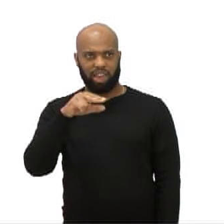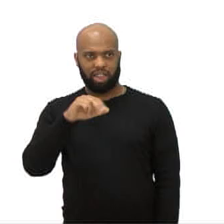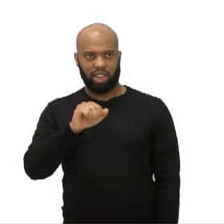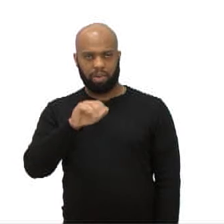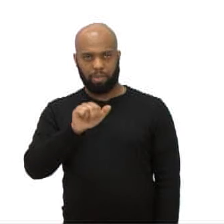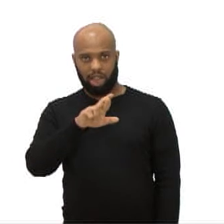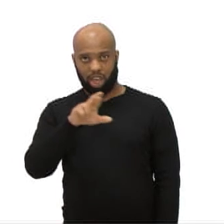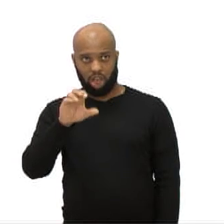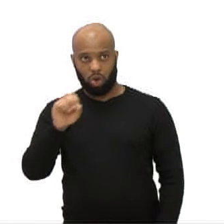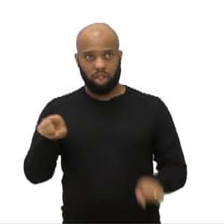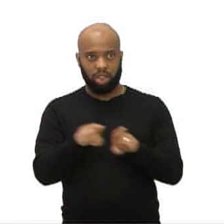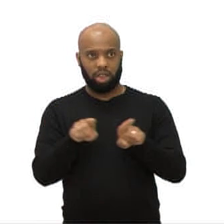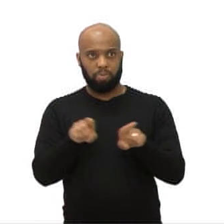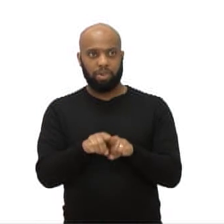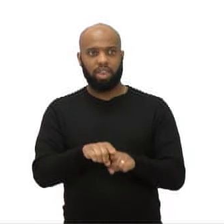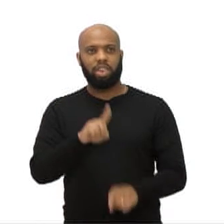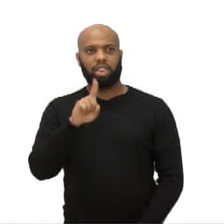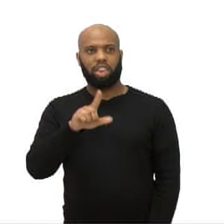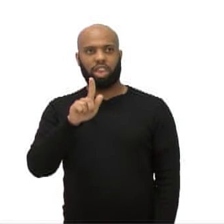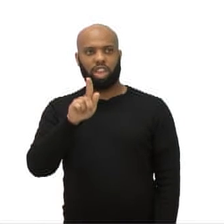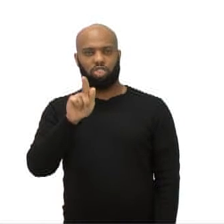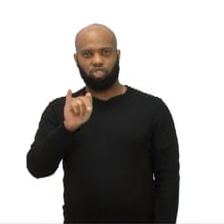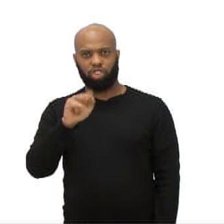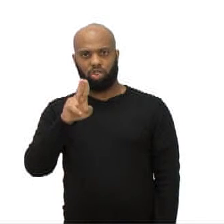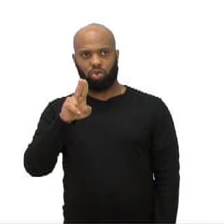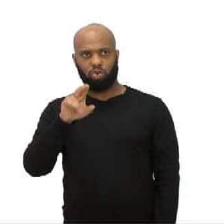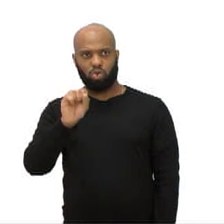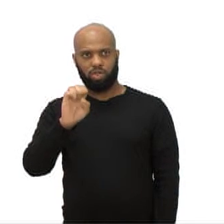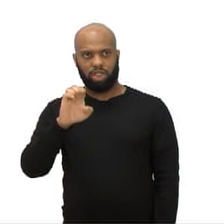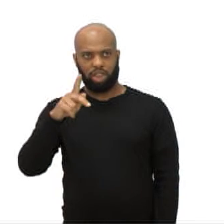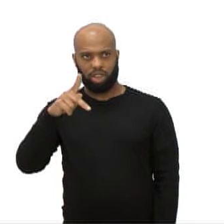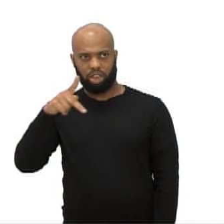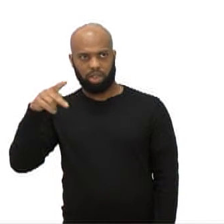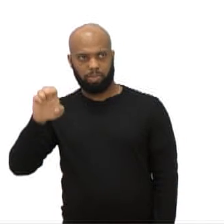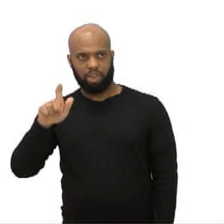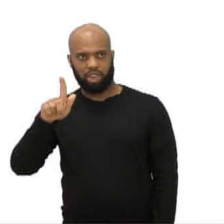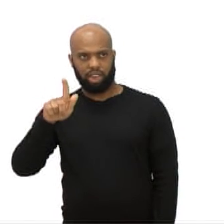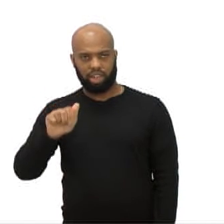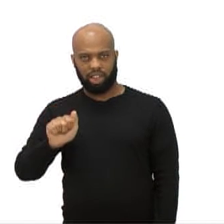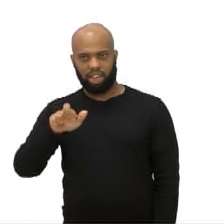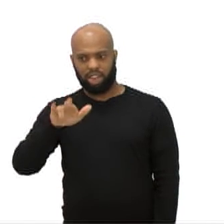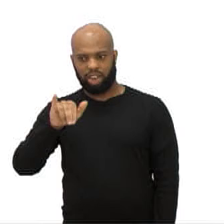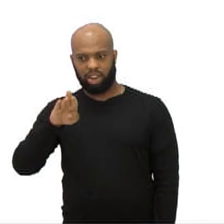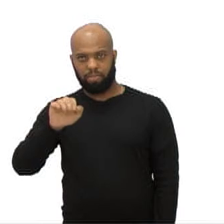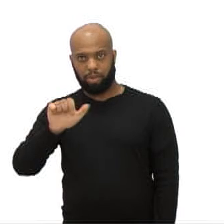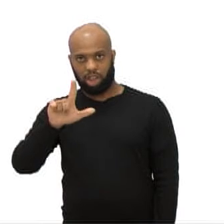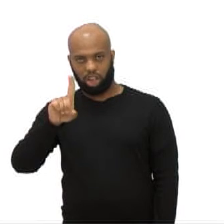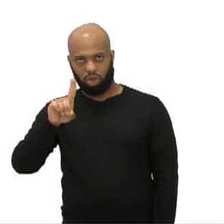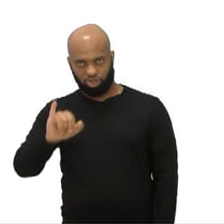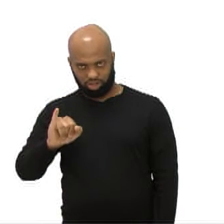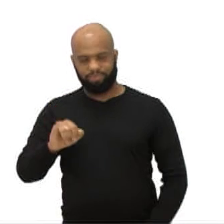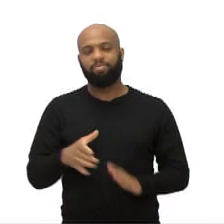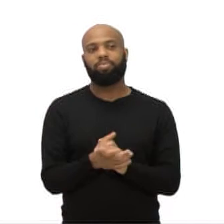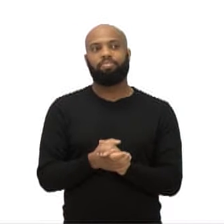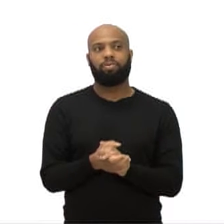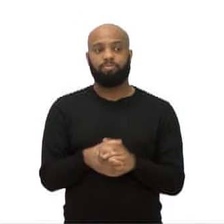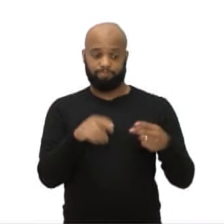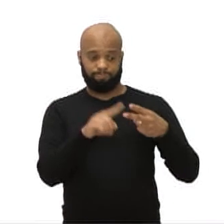e transportaram navios por terra por meio de carretas puxadas por bois até o litoral